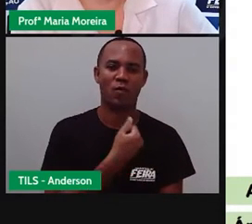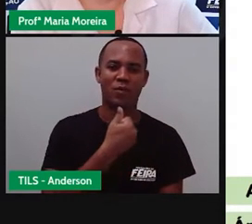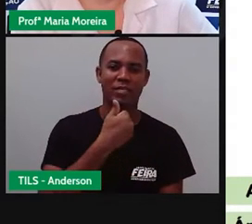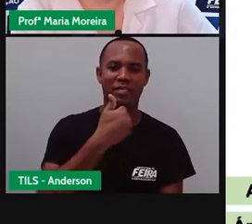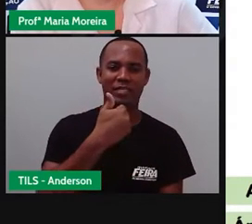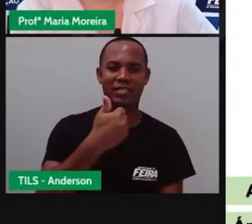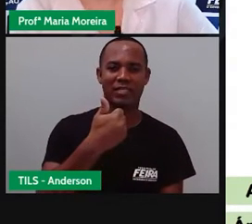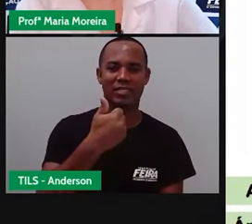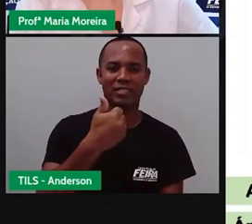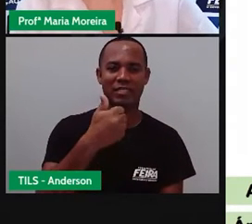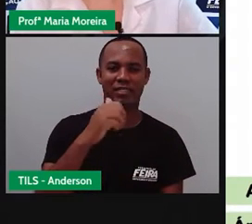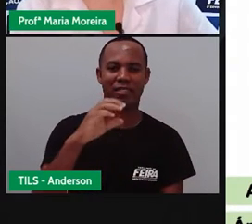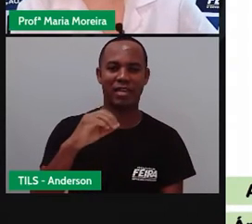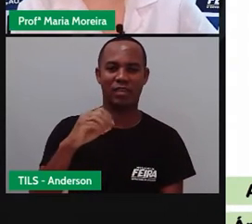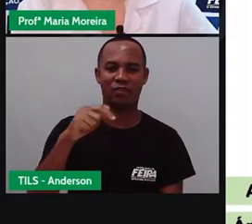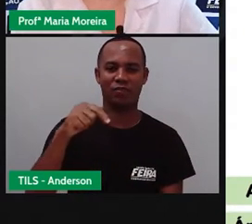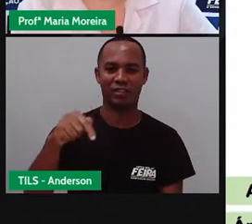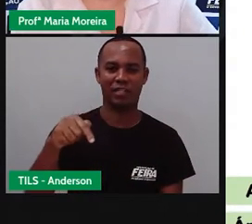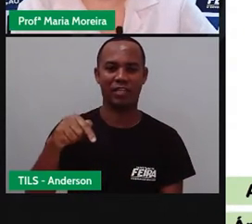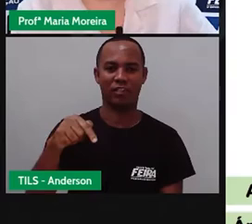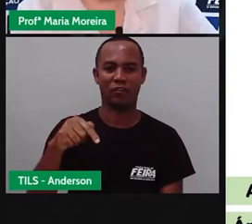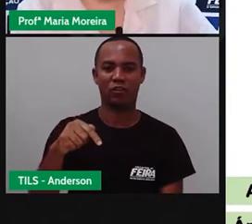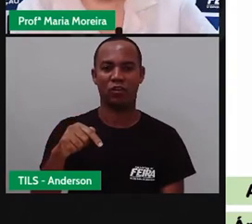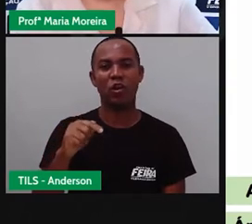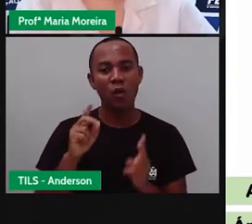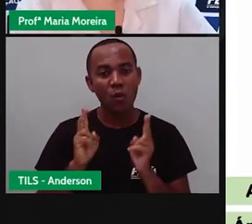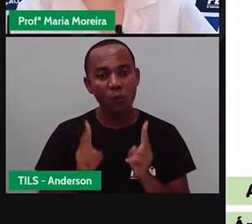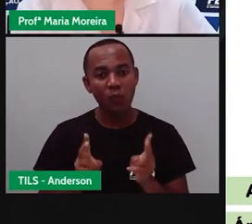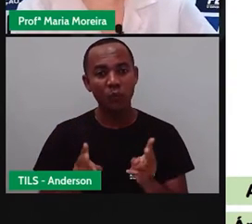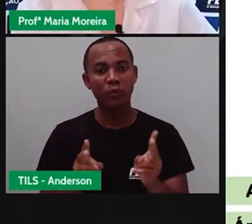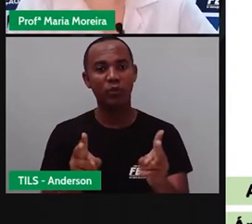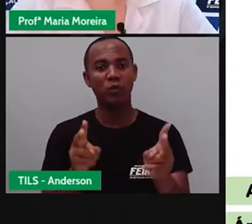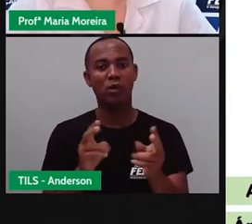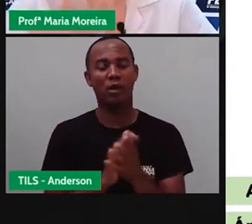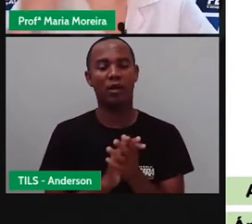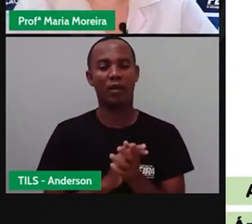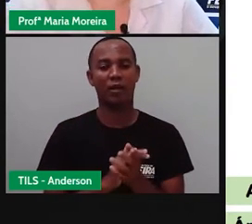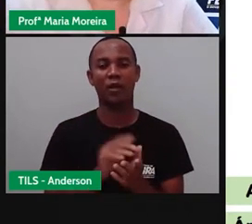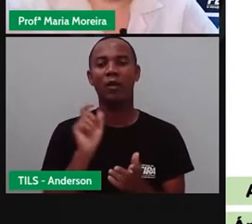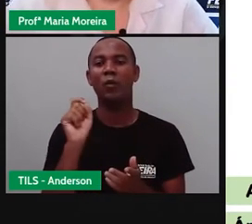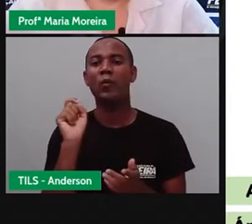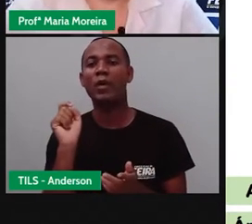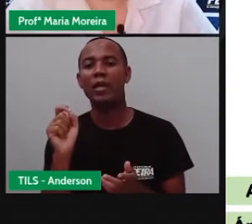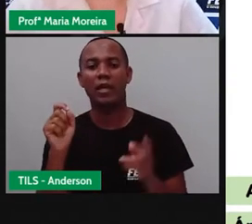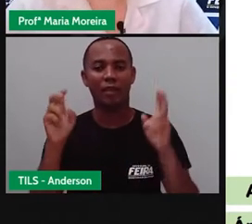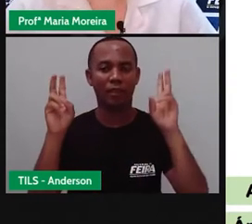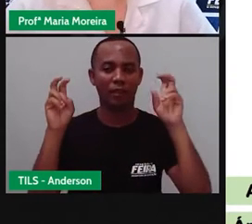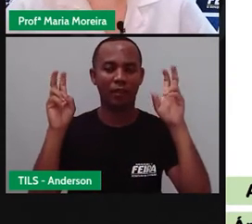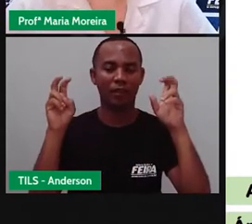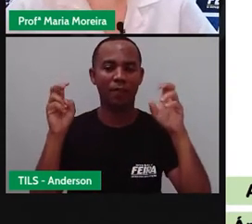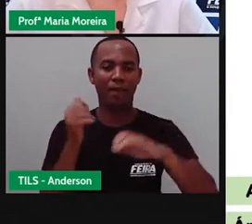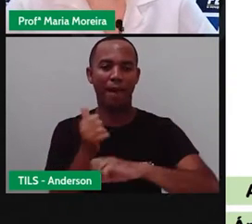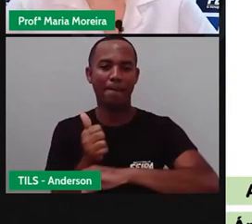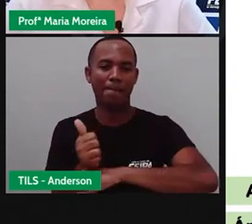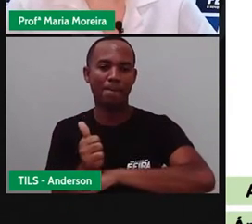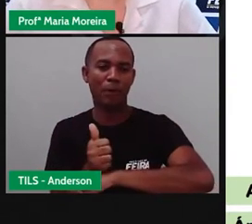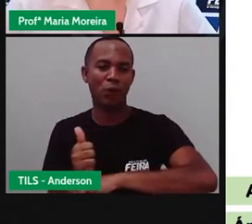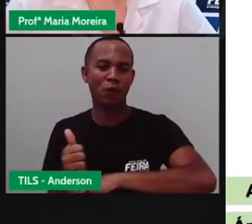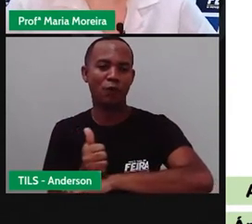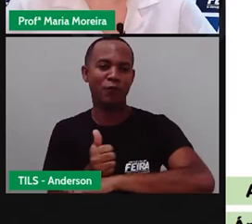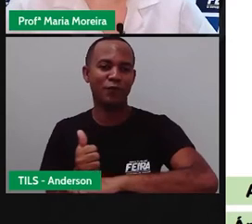107 né vamos continuar com o que nossa tem mágica da semana aí que é o